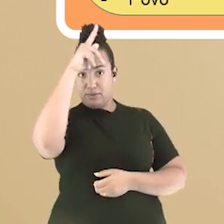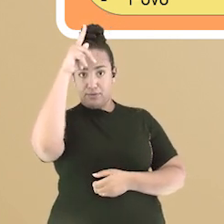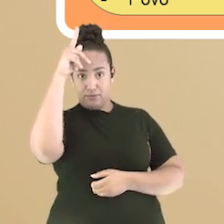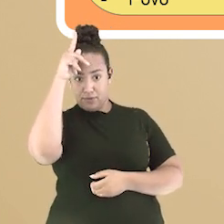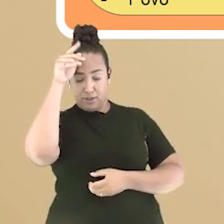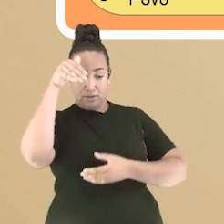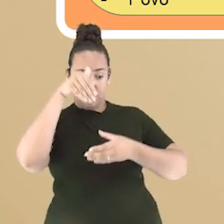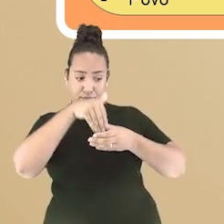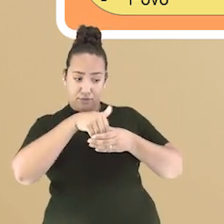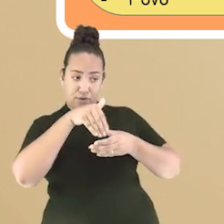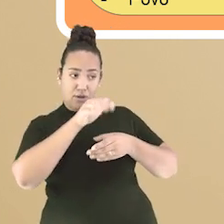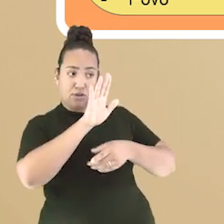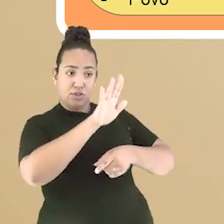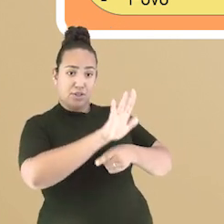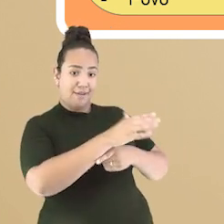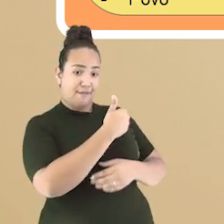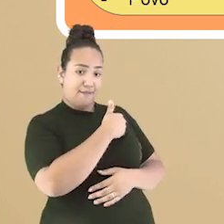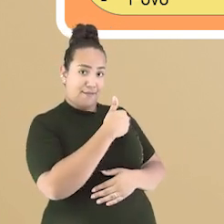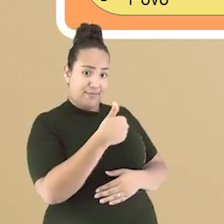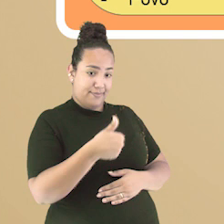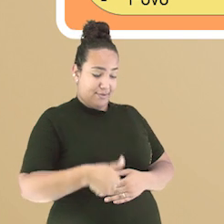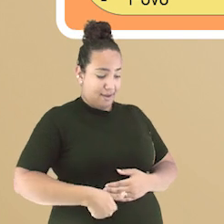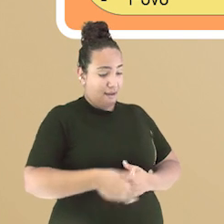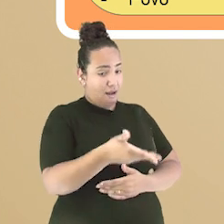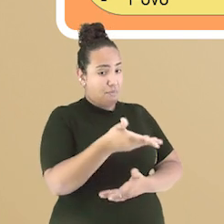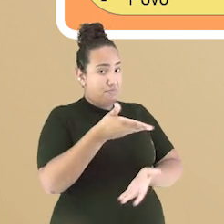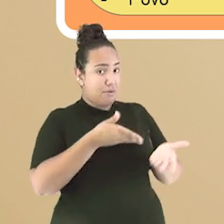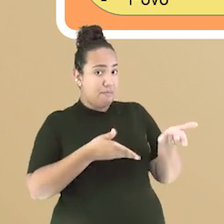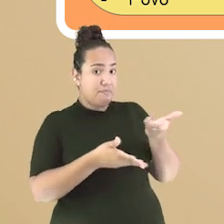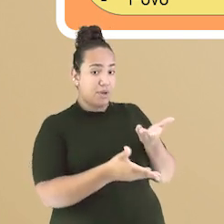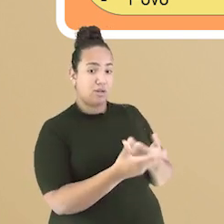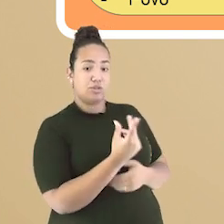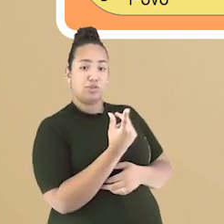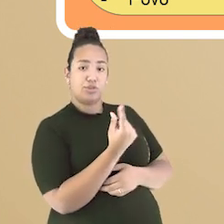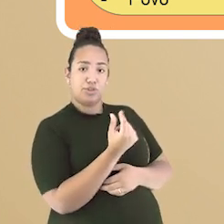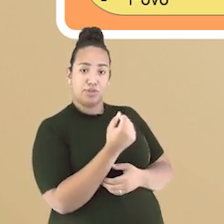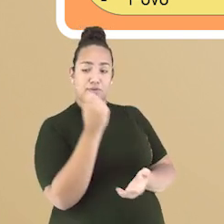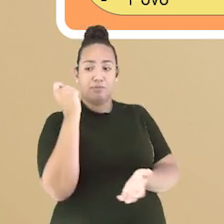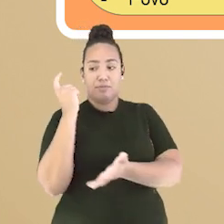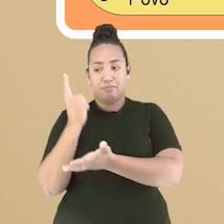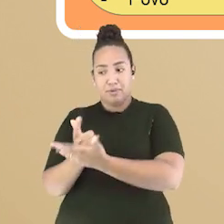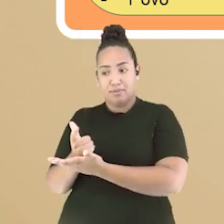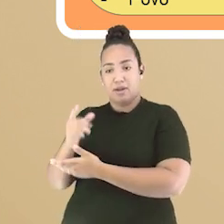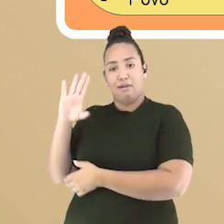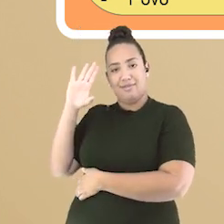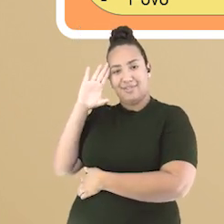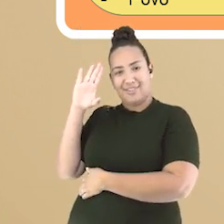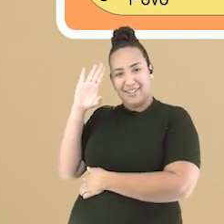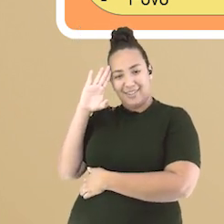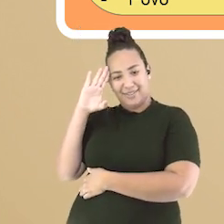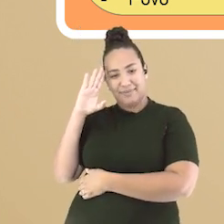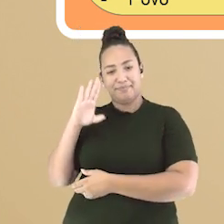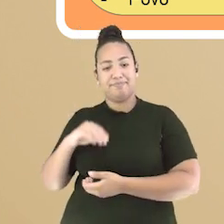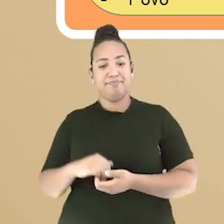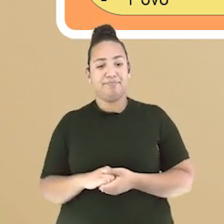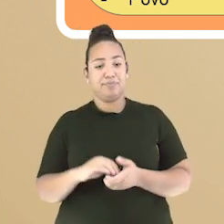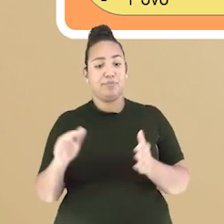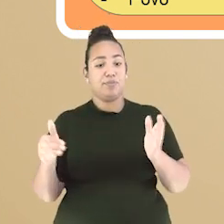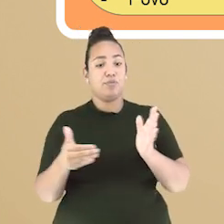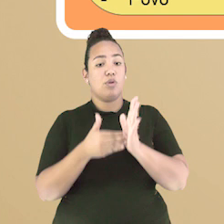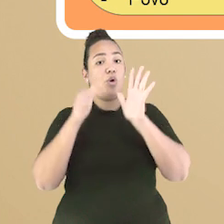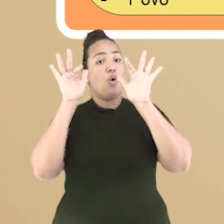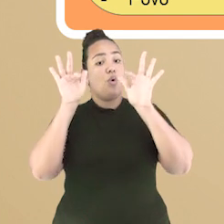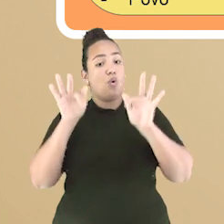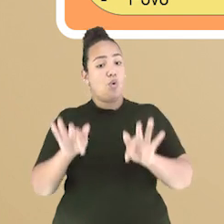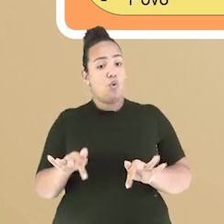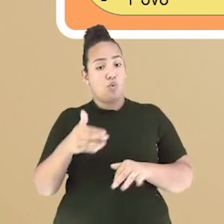votos aos governadores. Em troca, recebiam verbas para compensar o coronel e a si mesmo. E, por